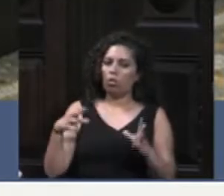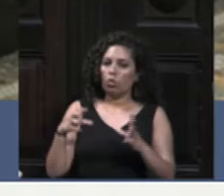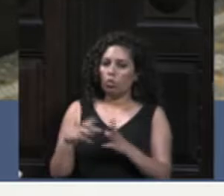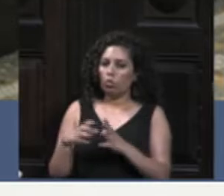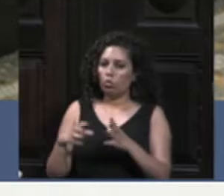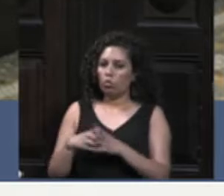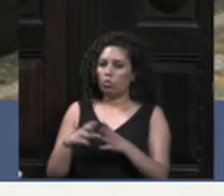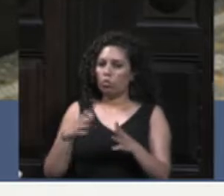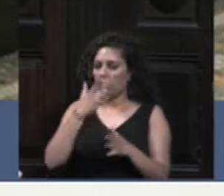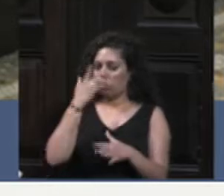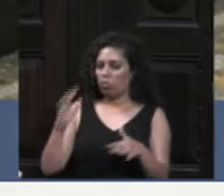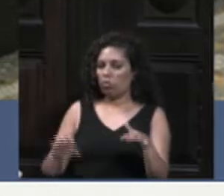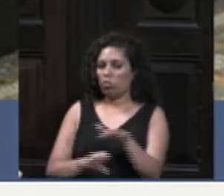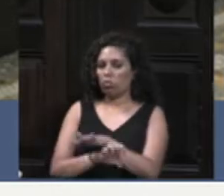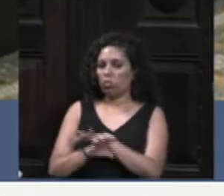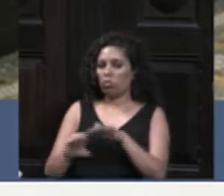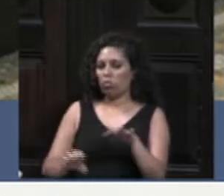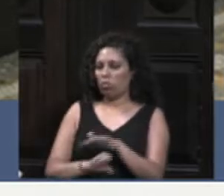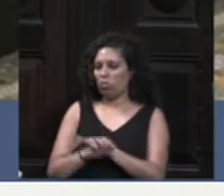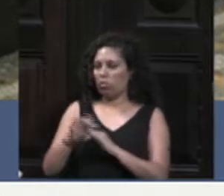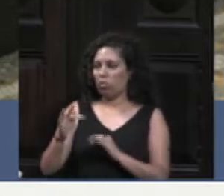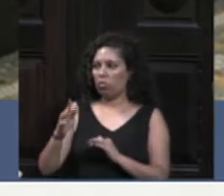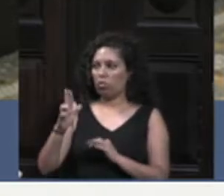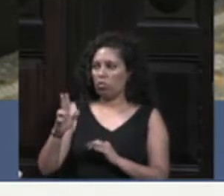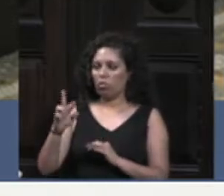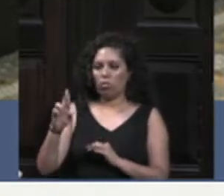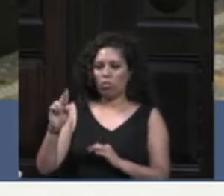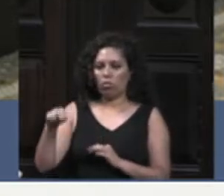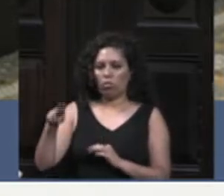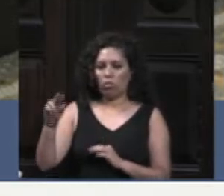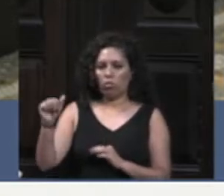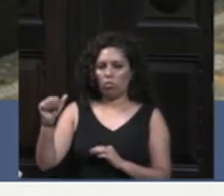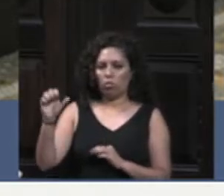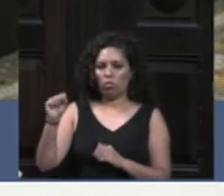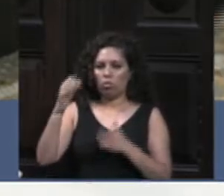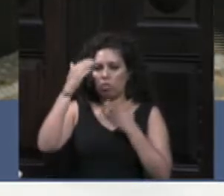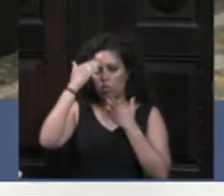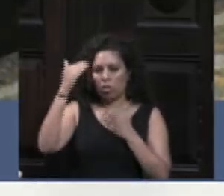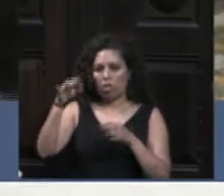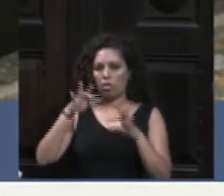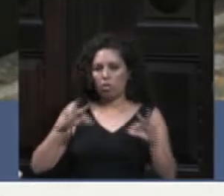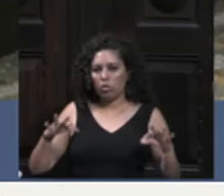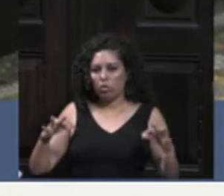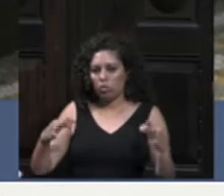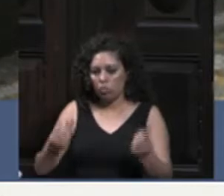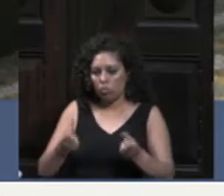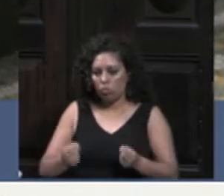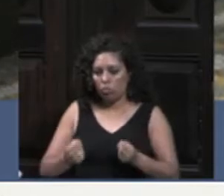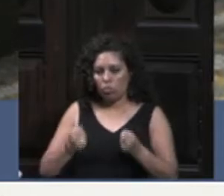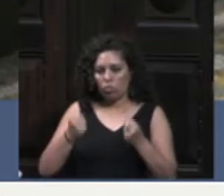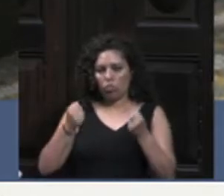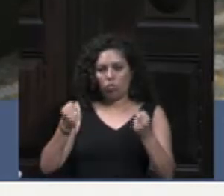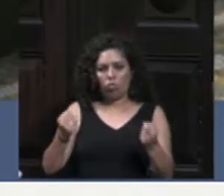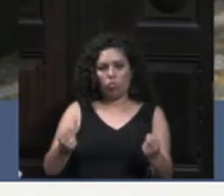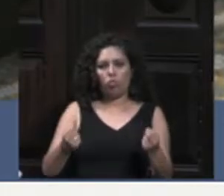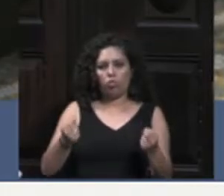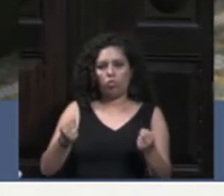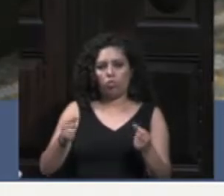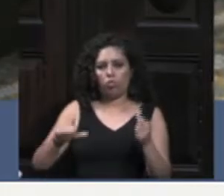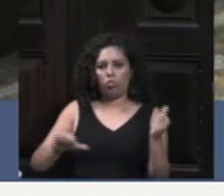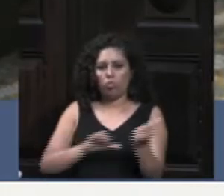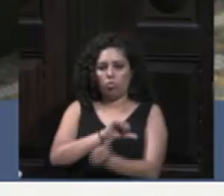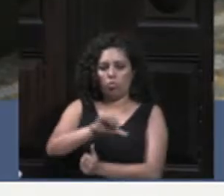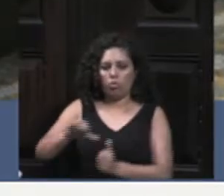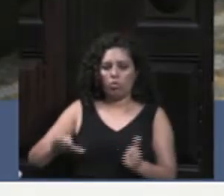de Furnas agradece o empenho na luta contra a privatização de Furnas e